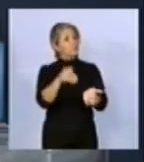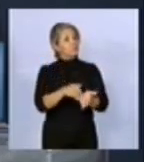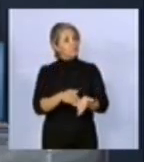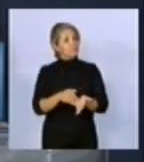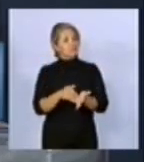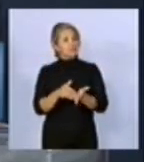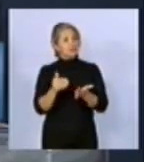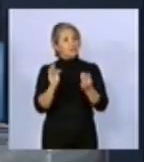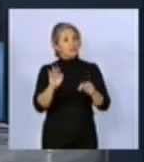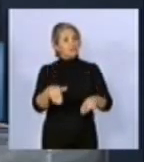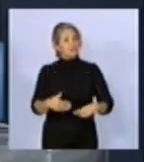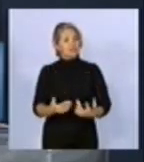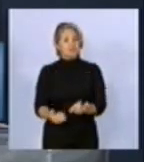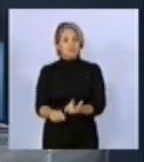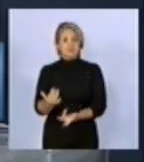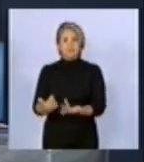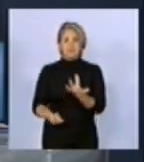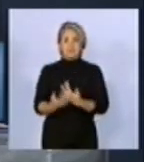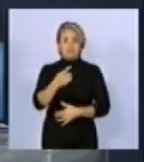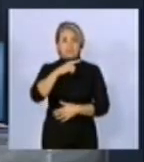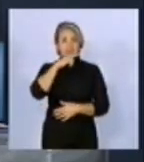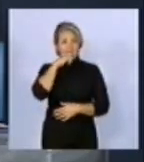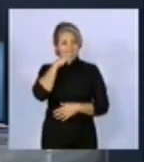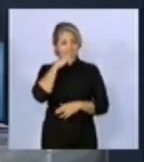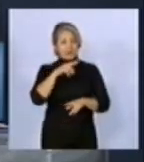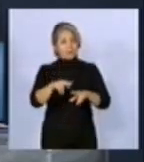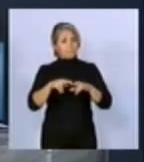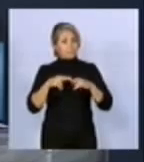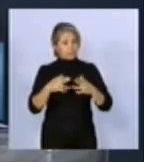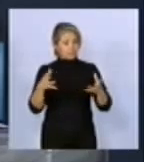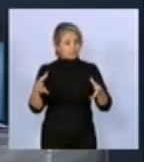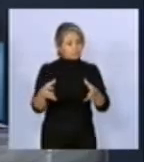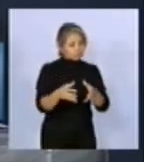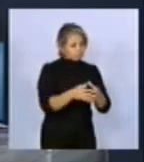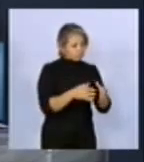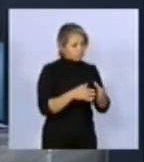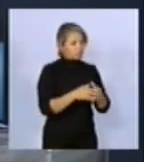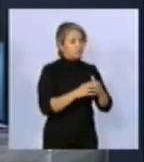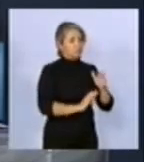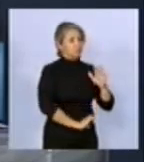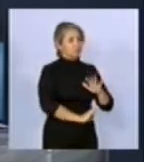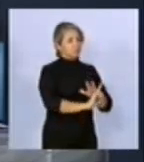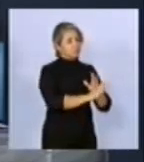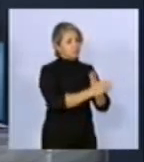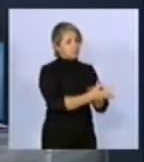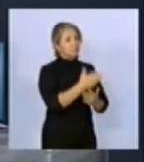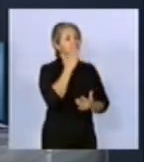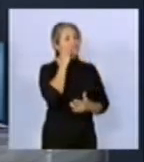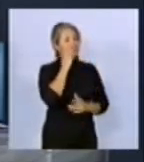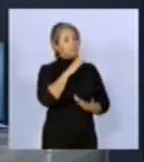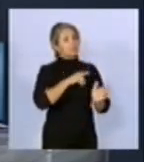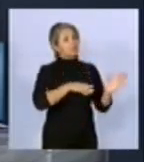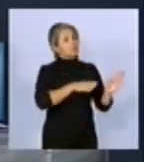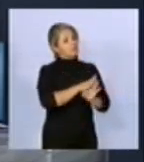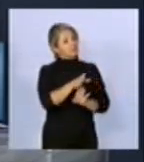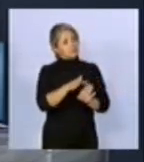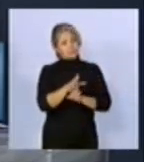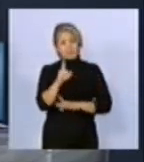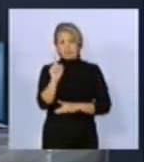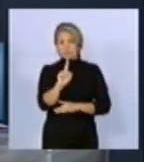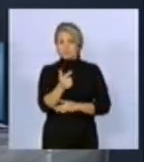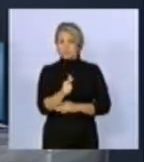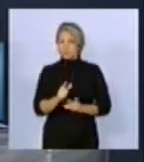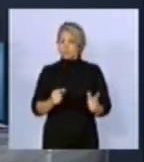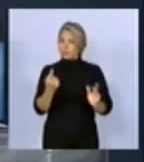cana por isso a Federação feplana entende e recomenda que não se adote uma única solução para